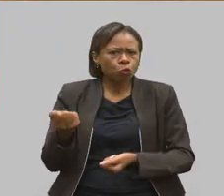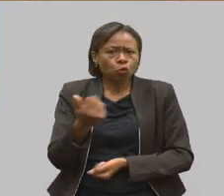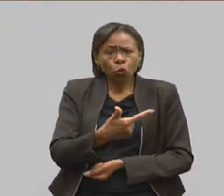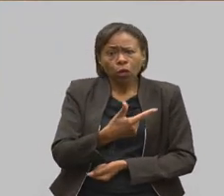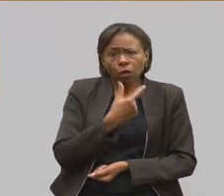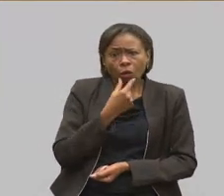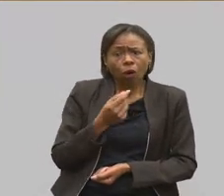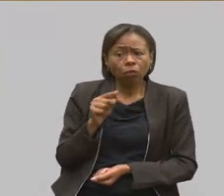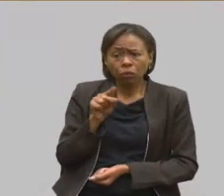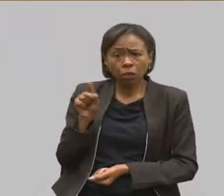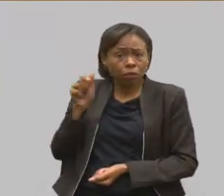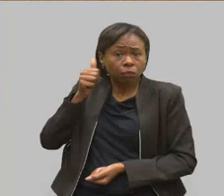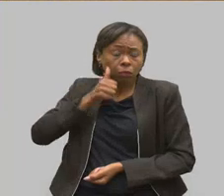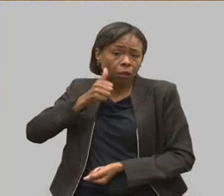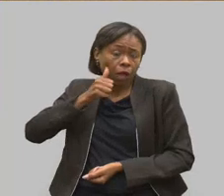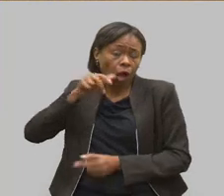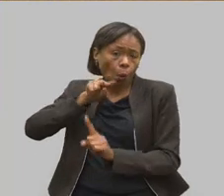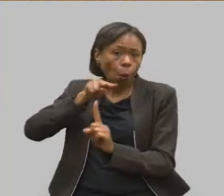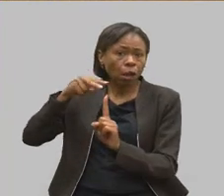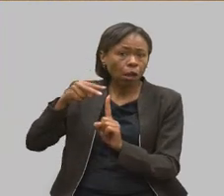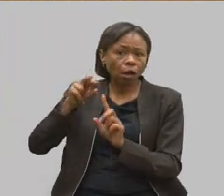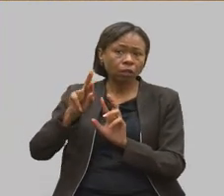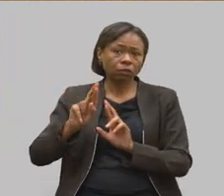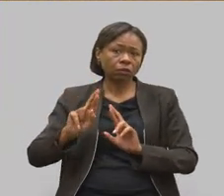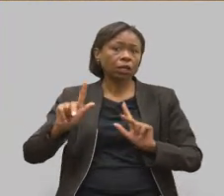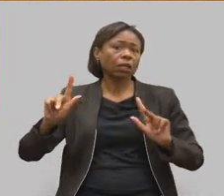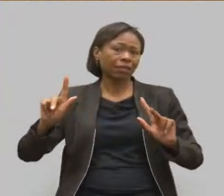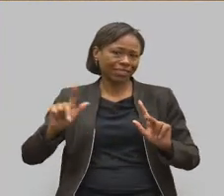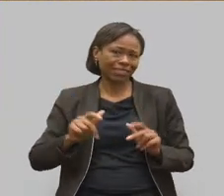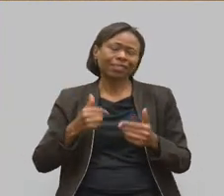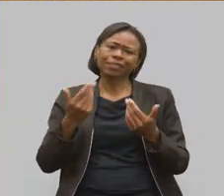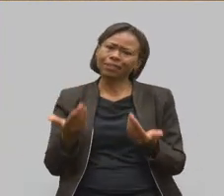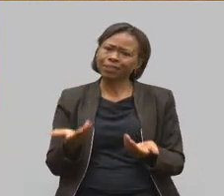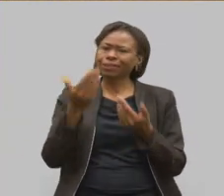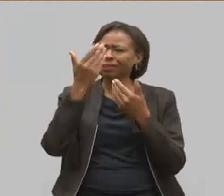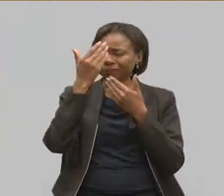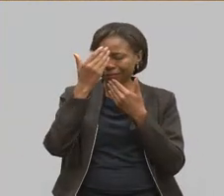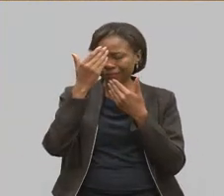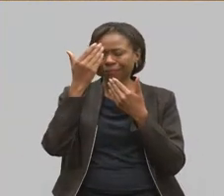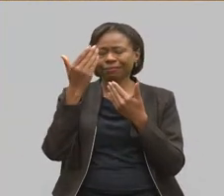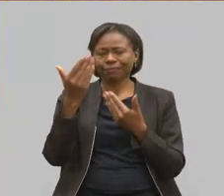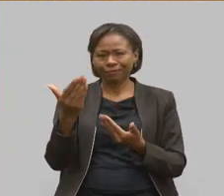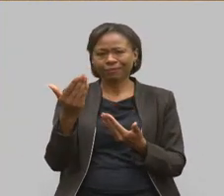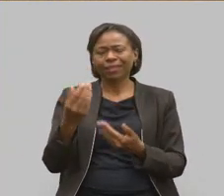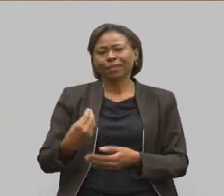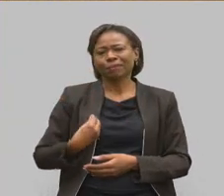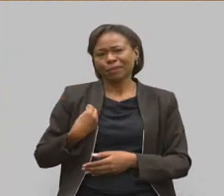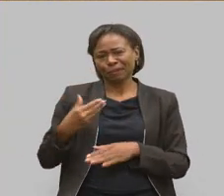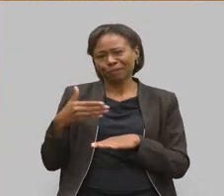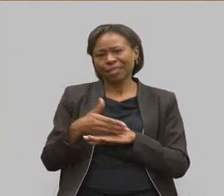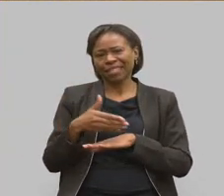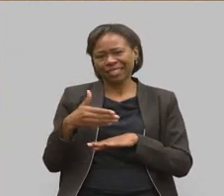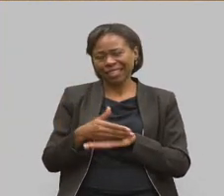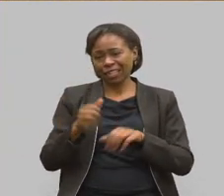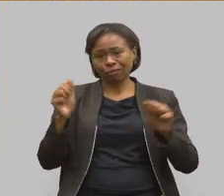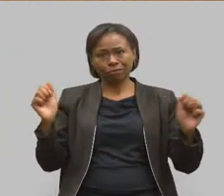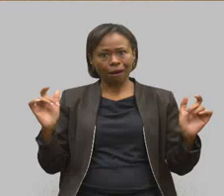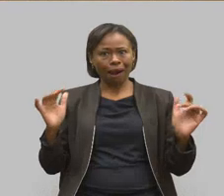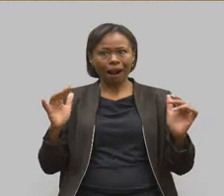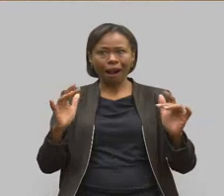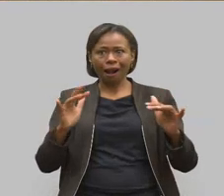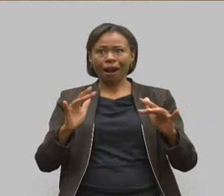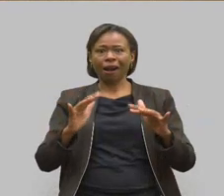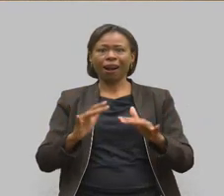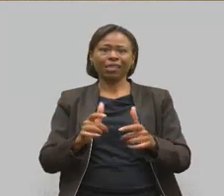muito diferente de nós então muito obrigado eh pela presença maciça de vocês